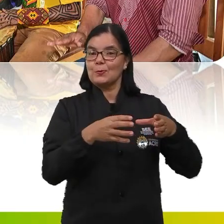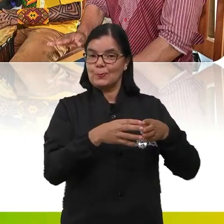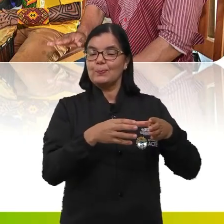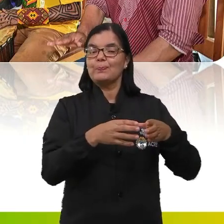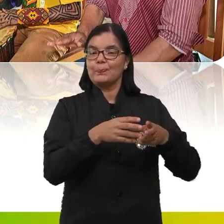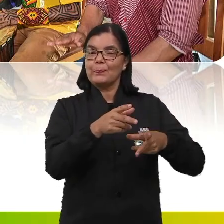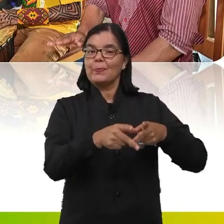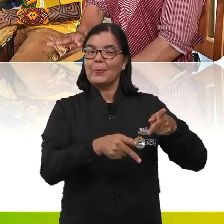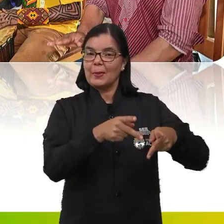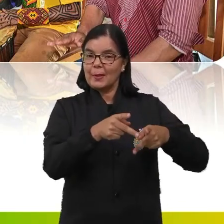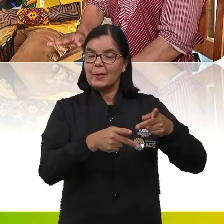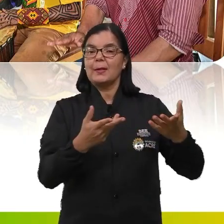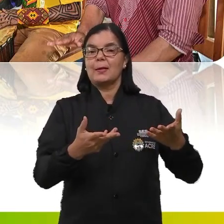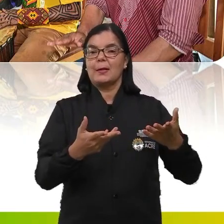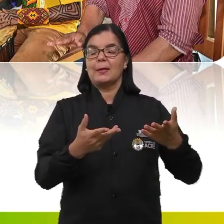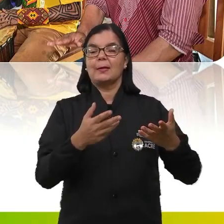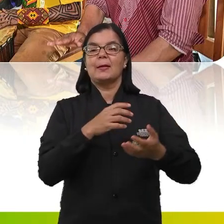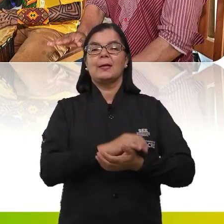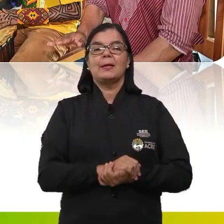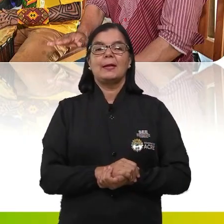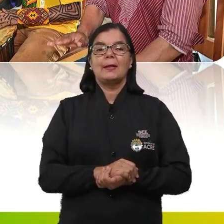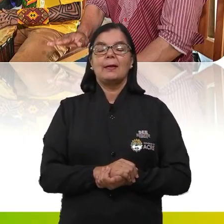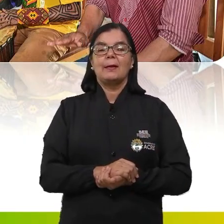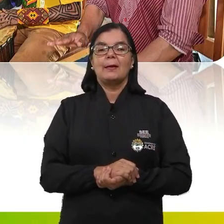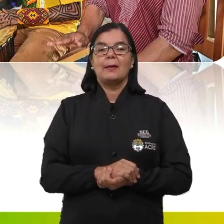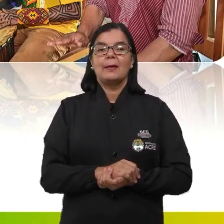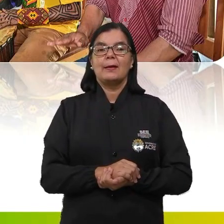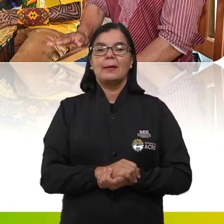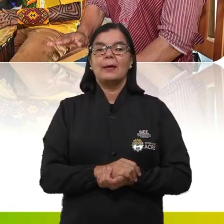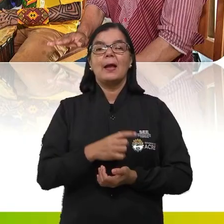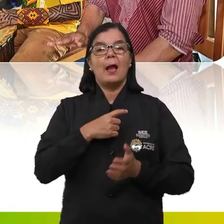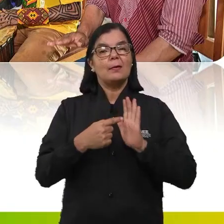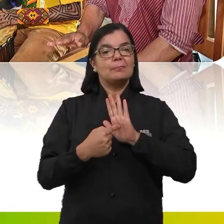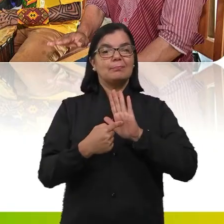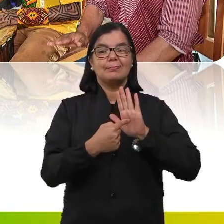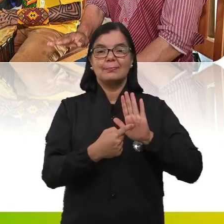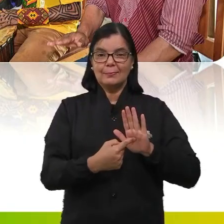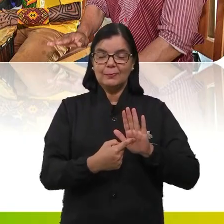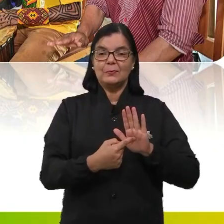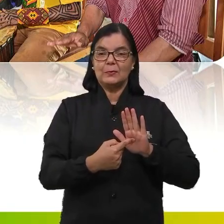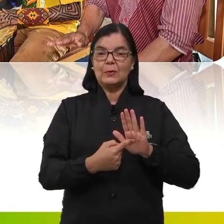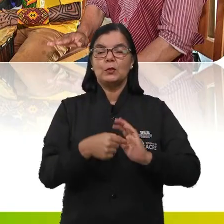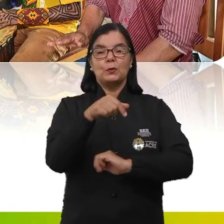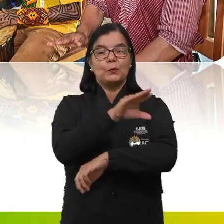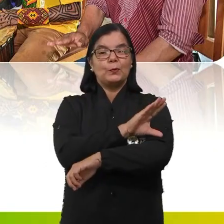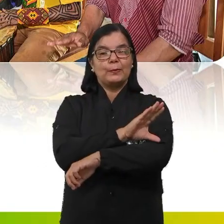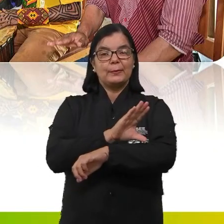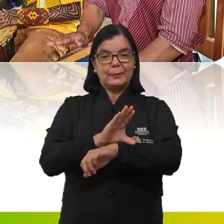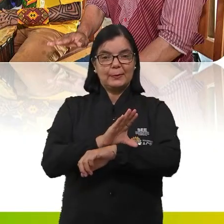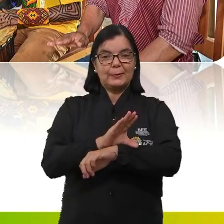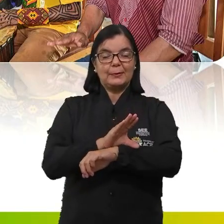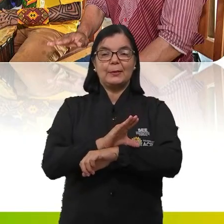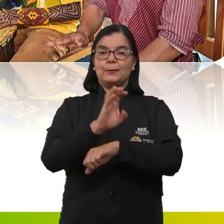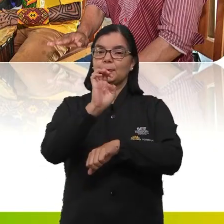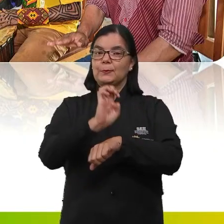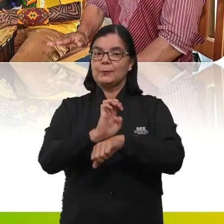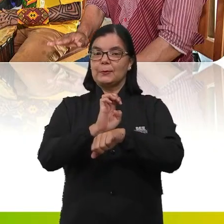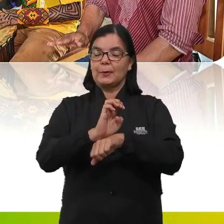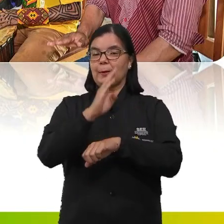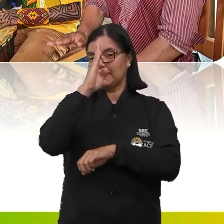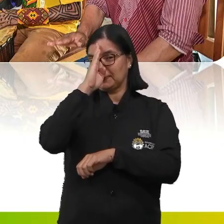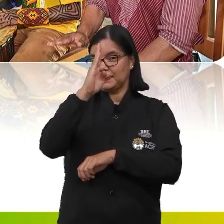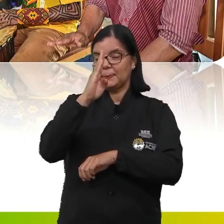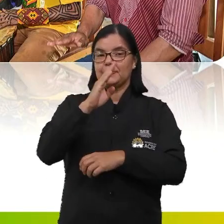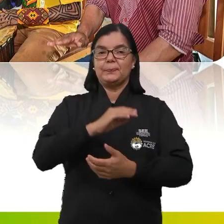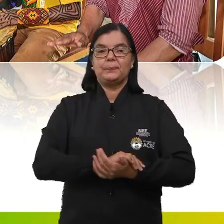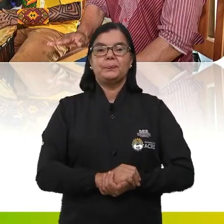esses povos, né, essa tribo, ela apresenta culturalmente aqui no nosso estado